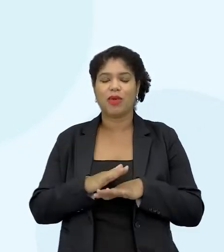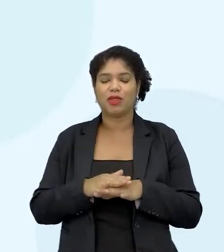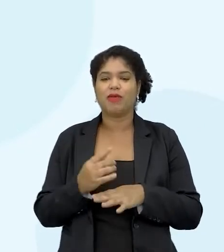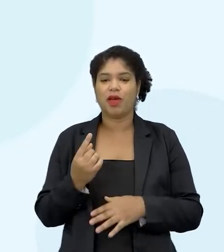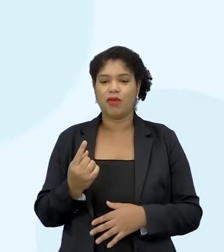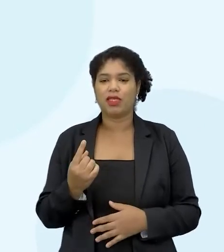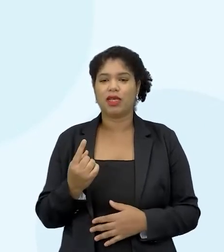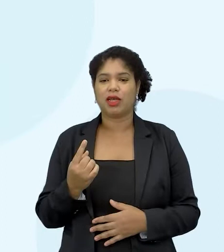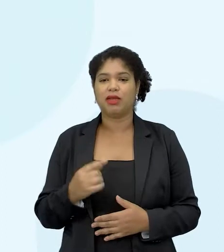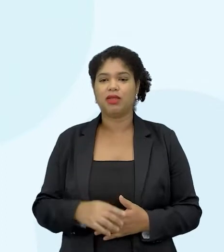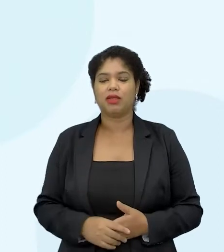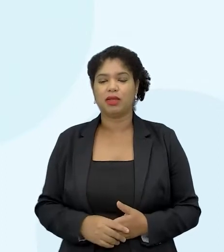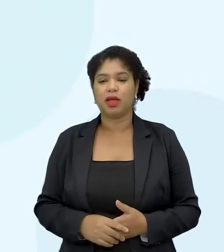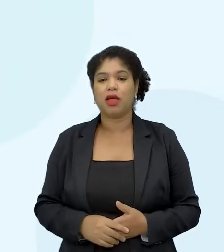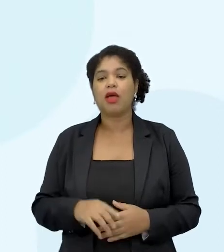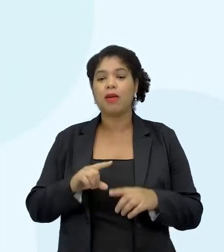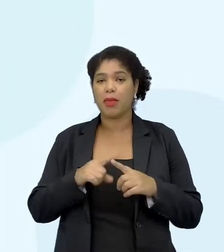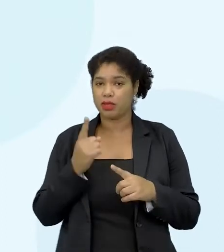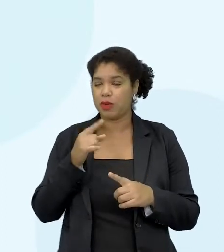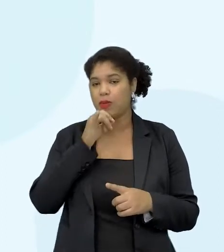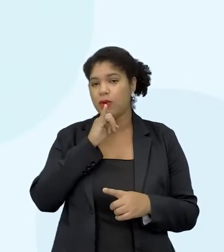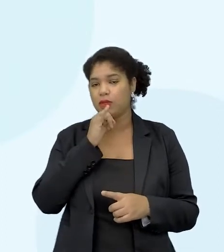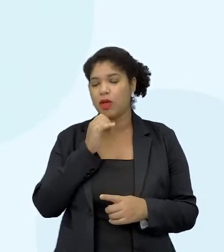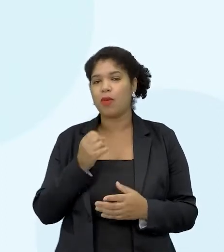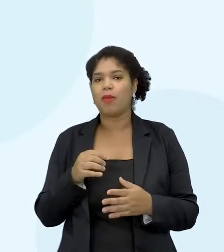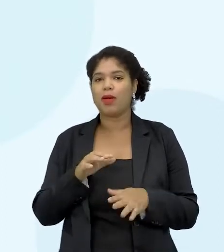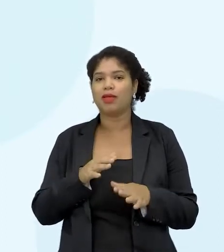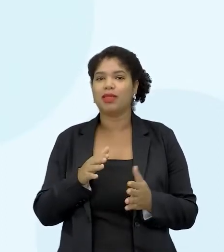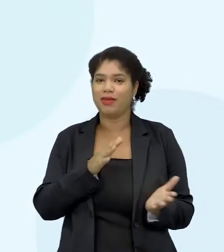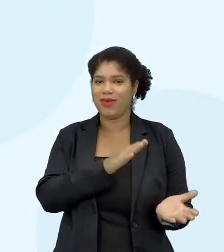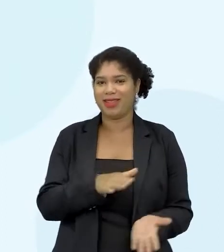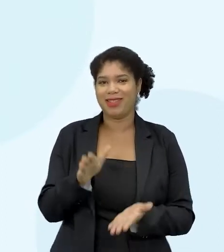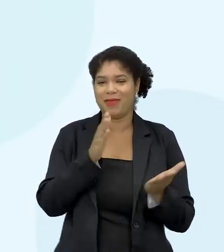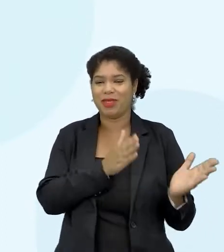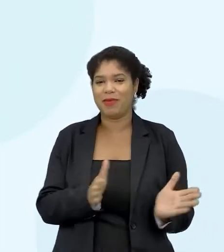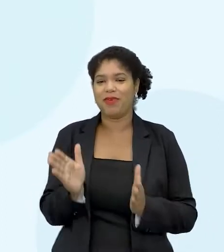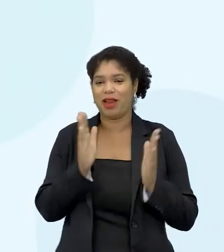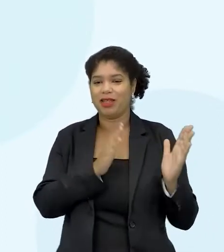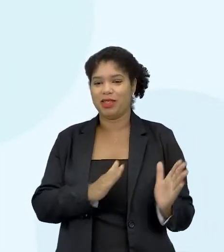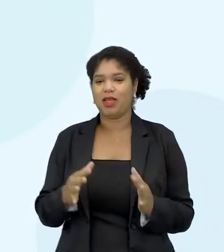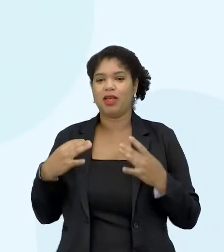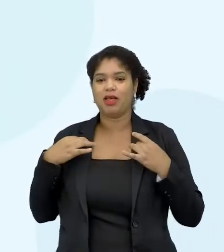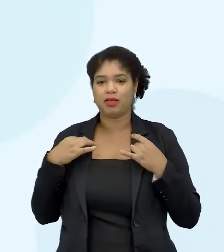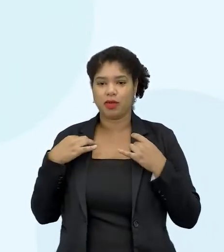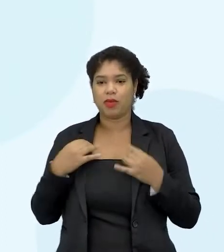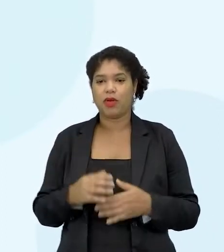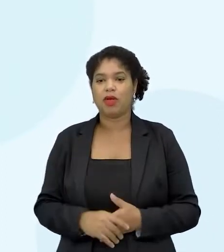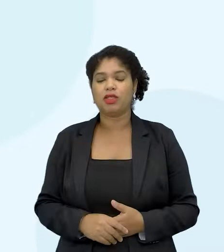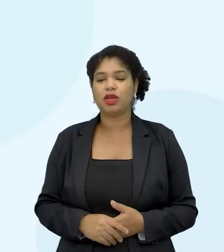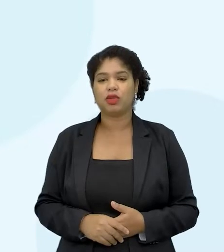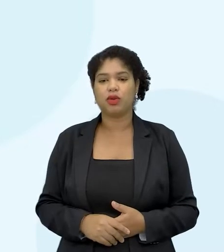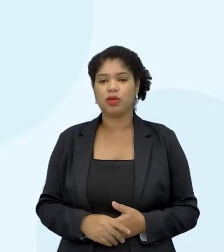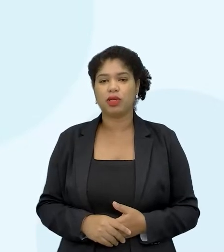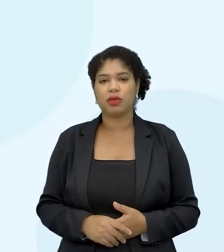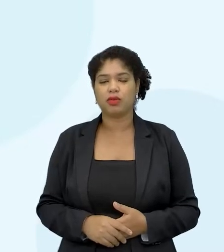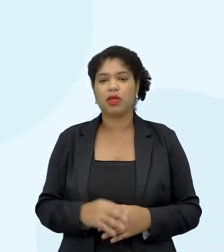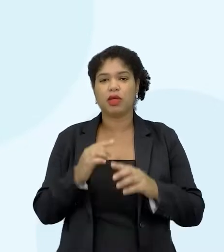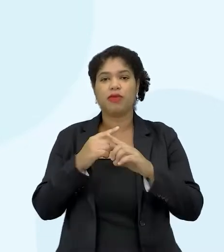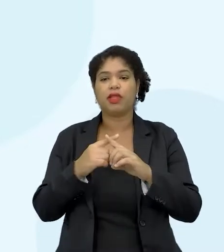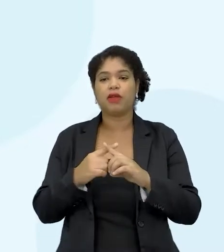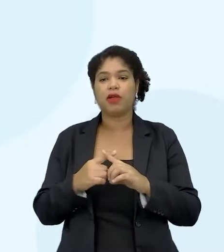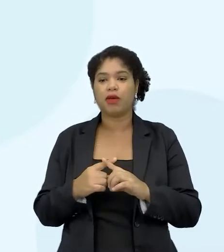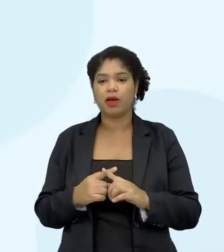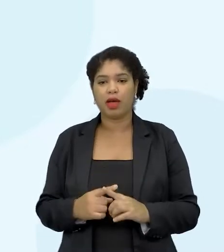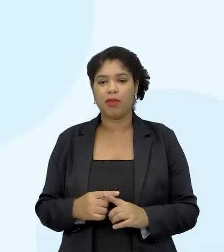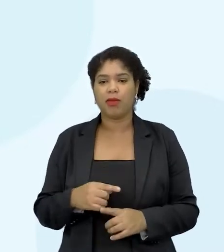Bom, quando eu produzir 100 camisetas, então olha lá, sempre primeira multiplicação. 14